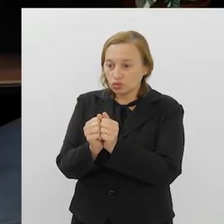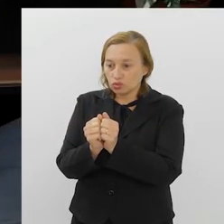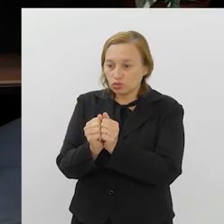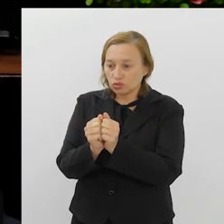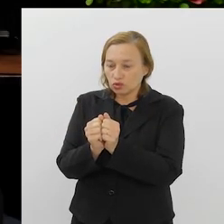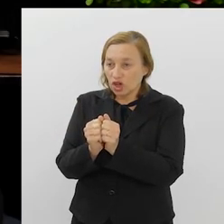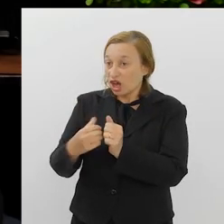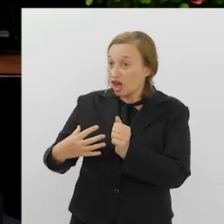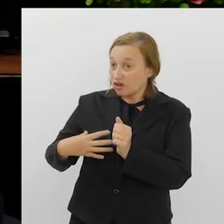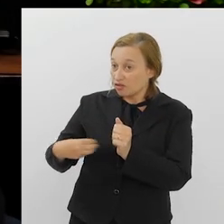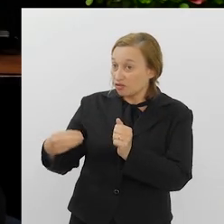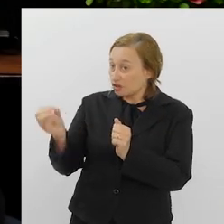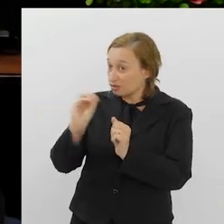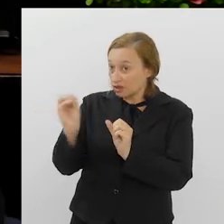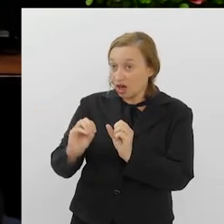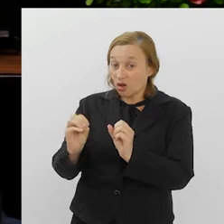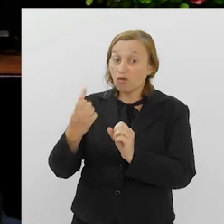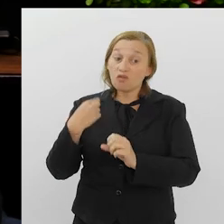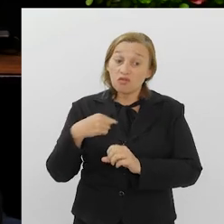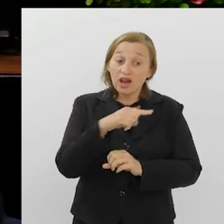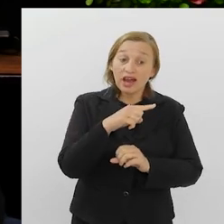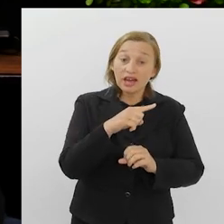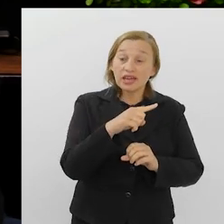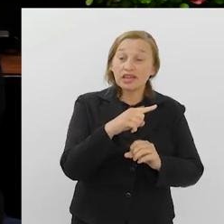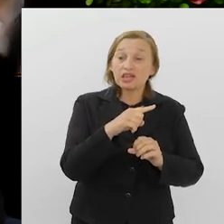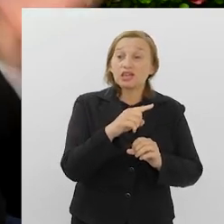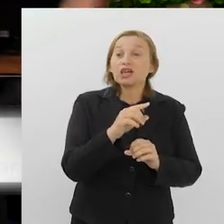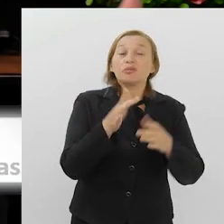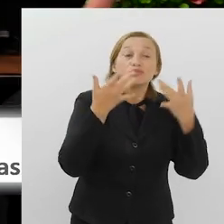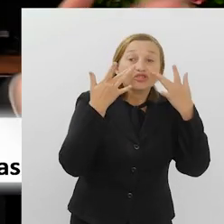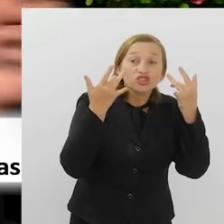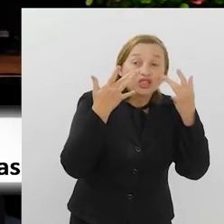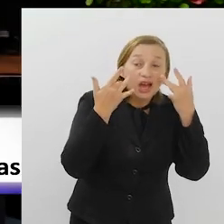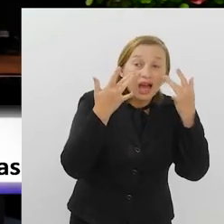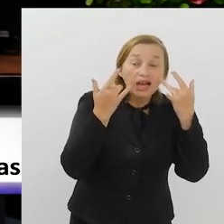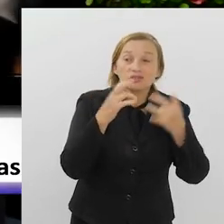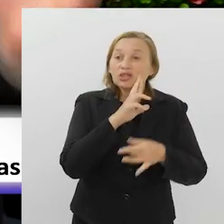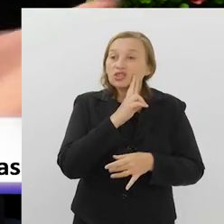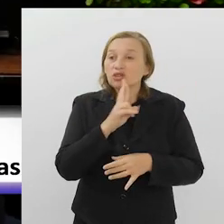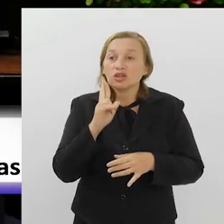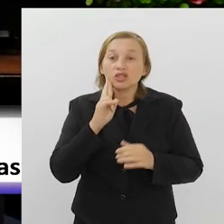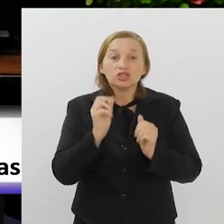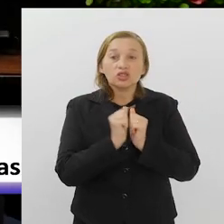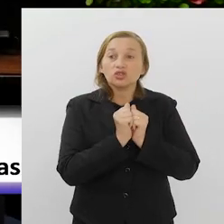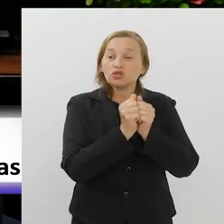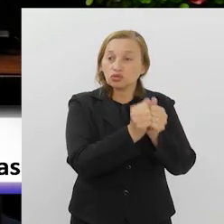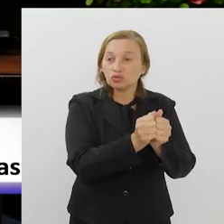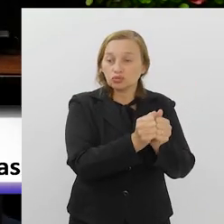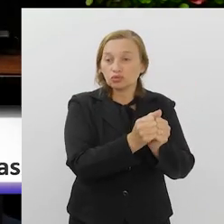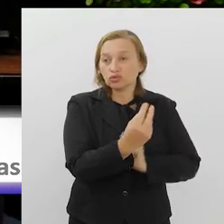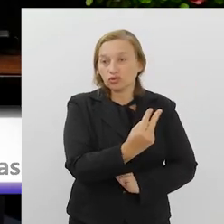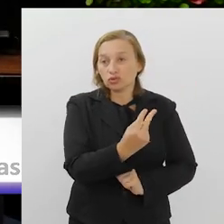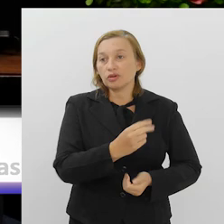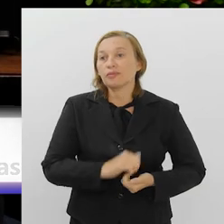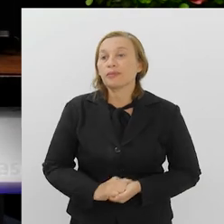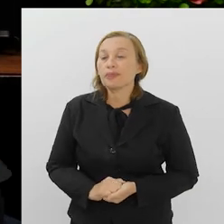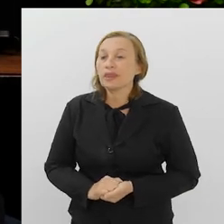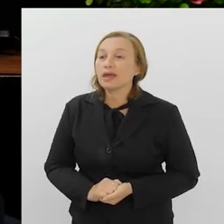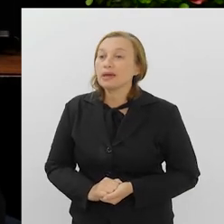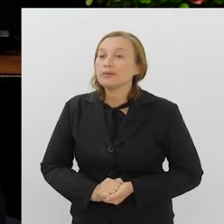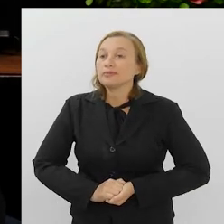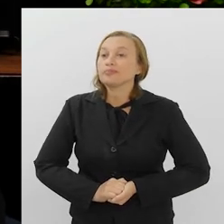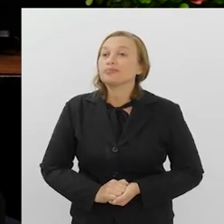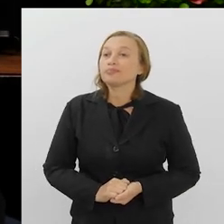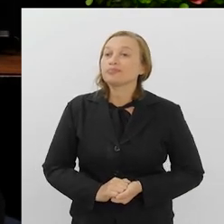filhos possa se divertir vai lá a um teatro vai eh a um restaurante depois siga aí com com a vida né